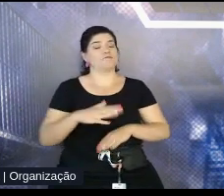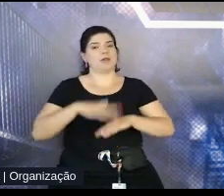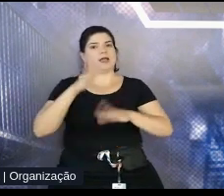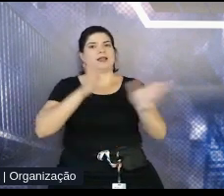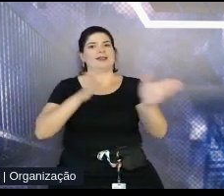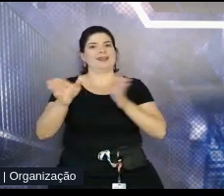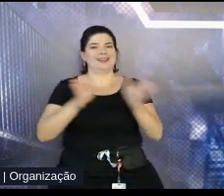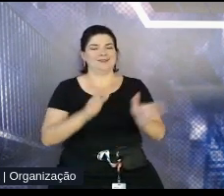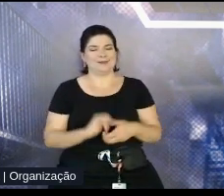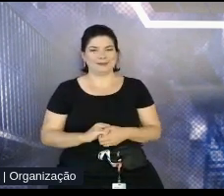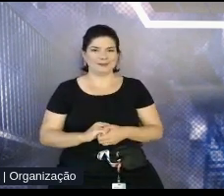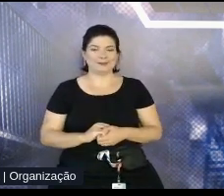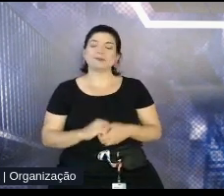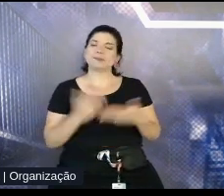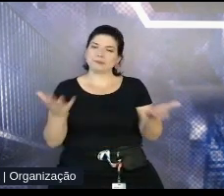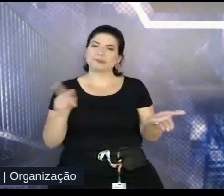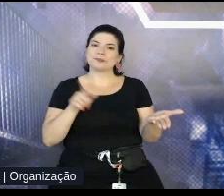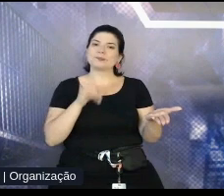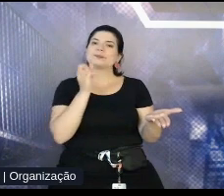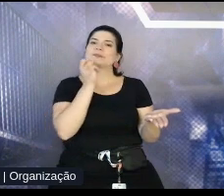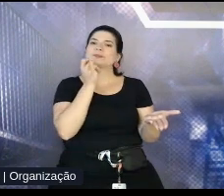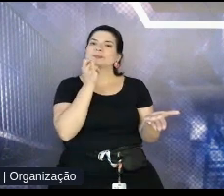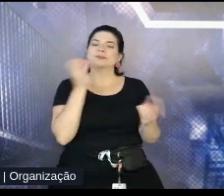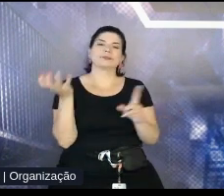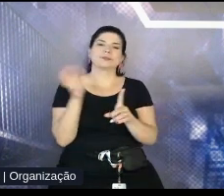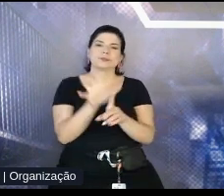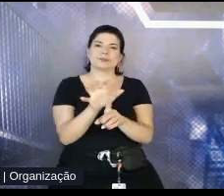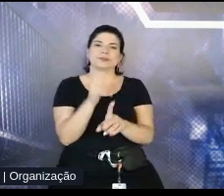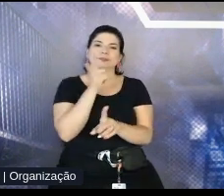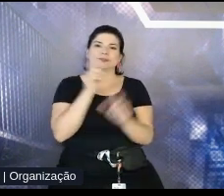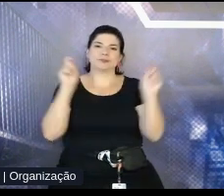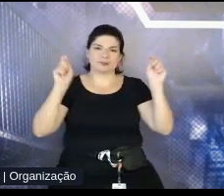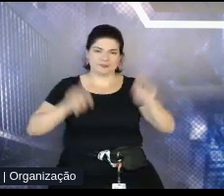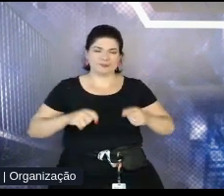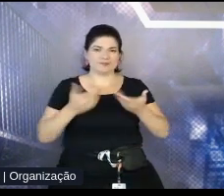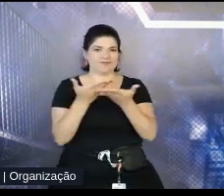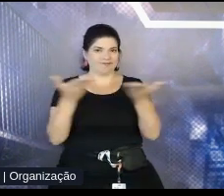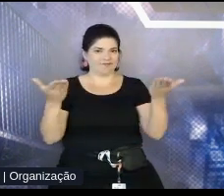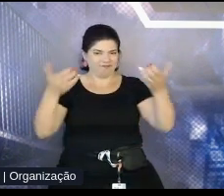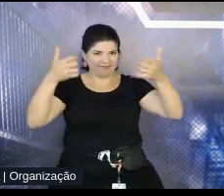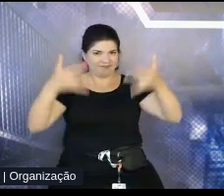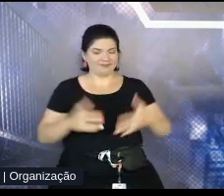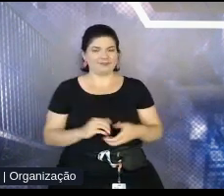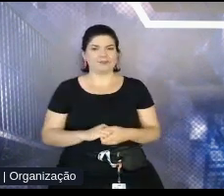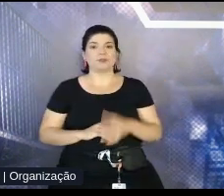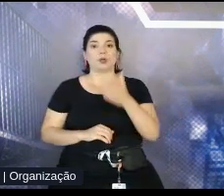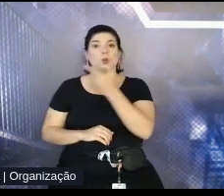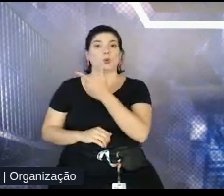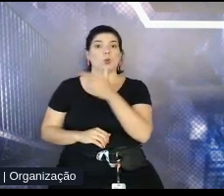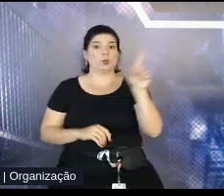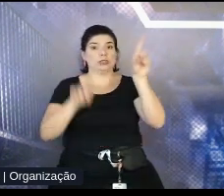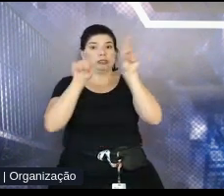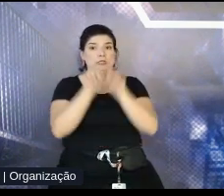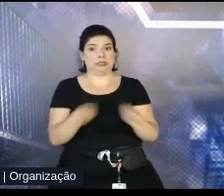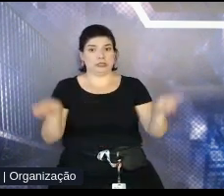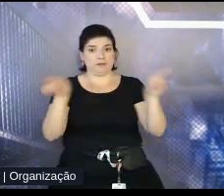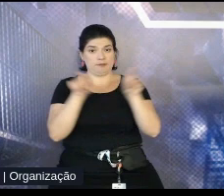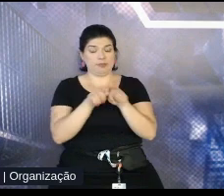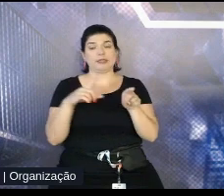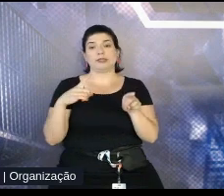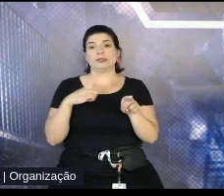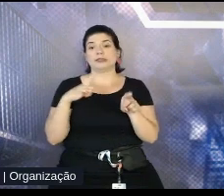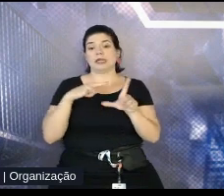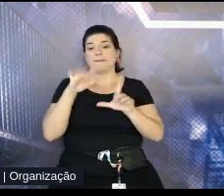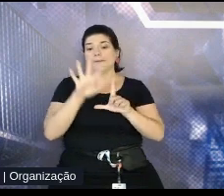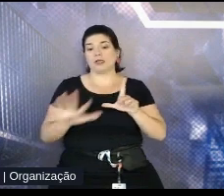Então, mais um exemplo aí do impacto que a gente conseguiu trazer. Uma outra frente também de formação e suporte de